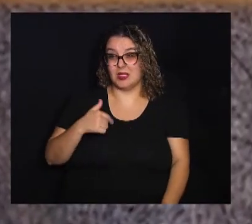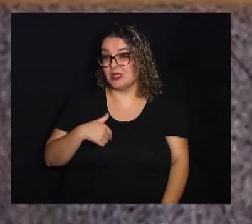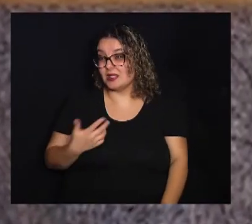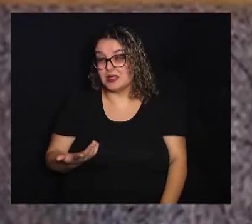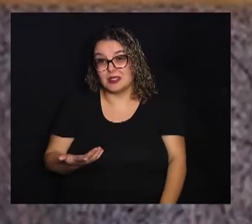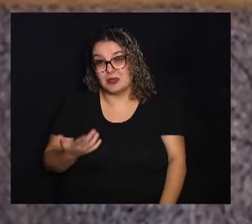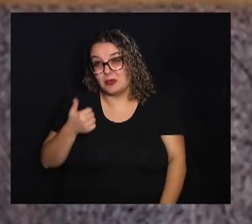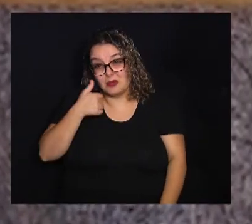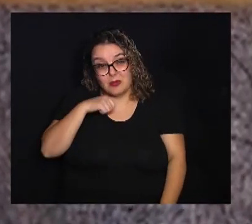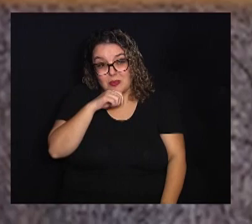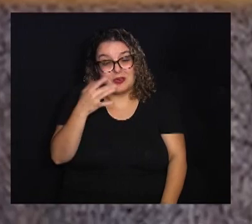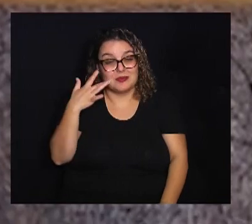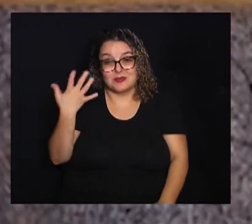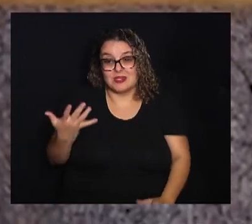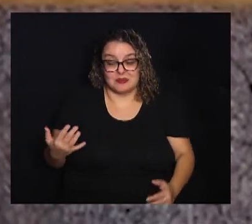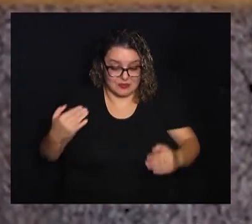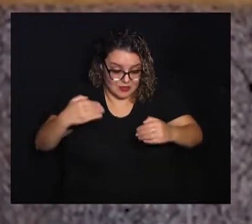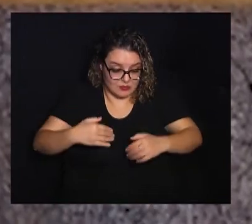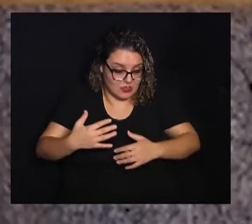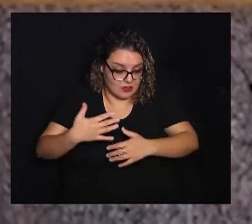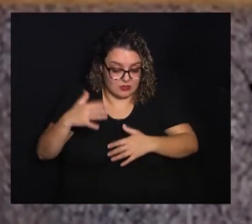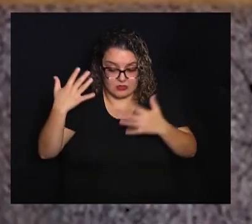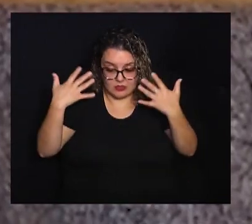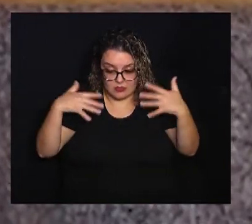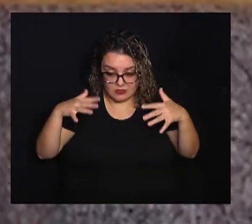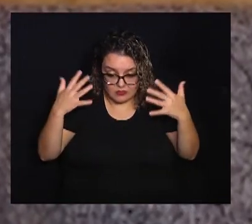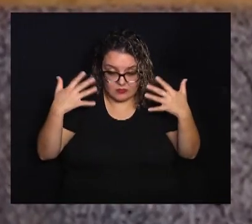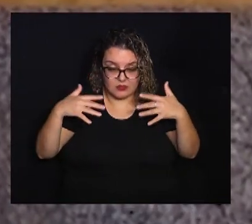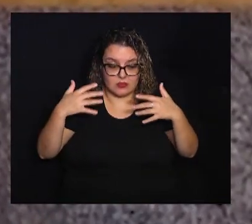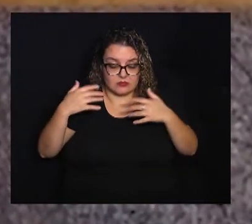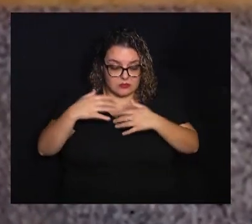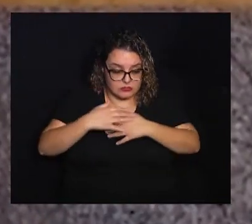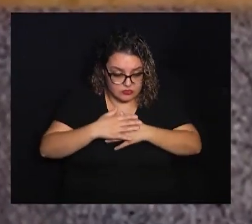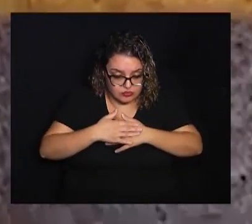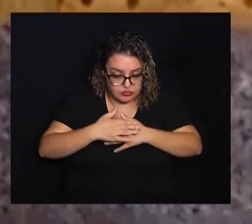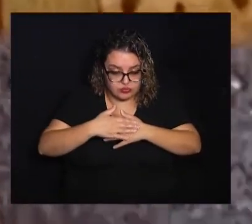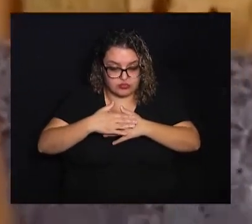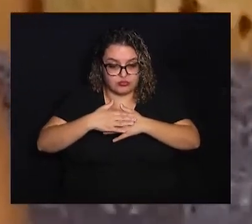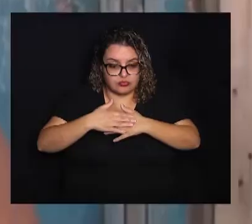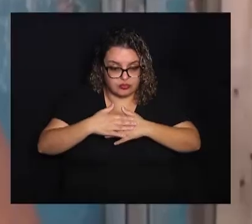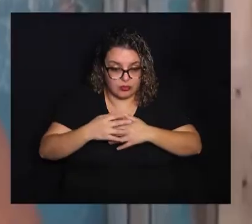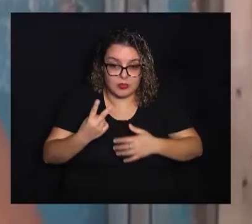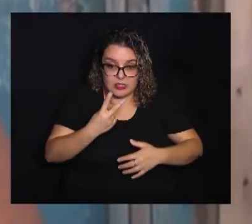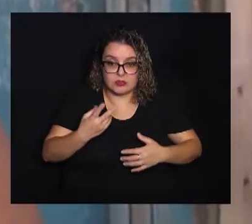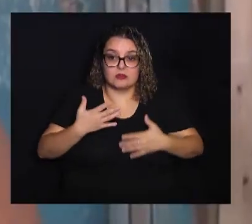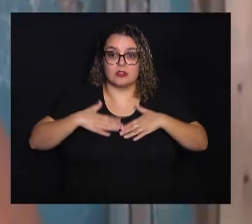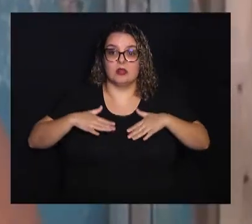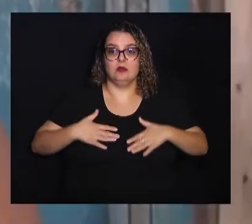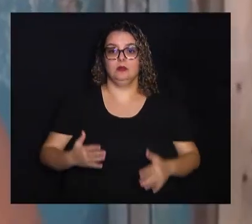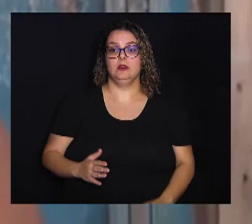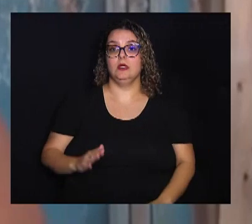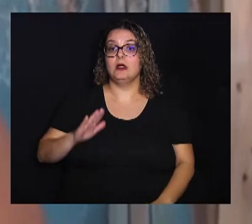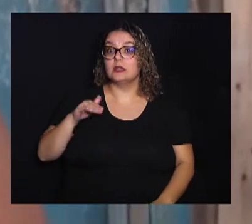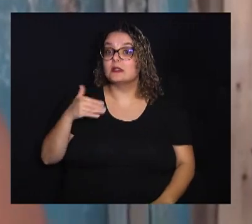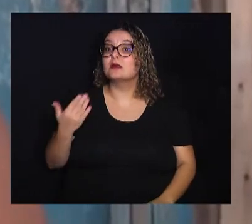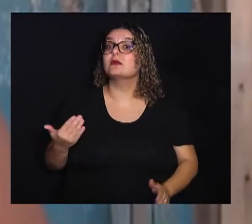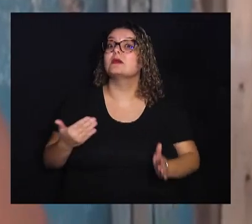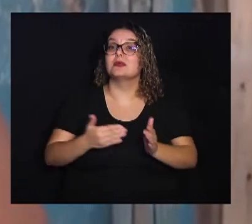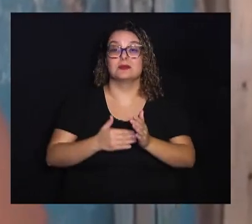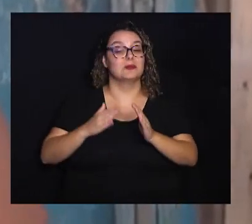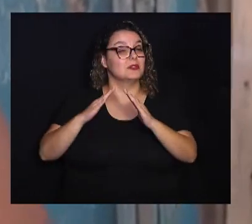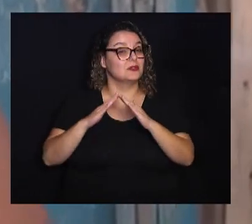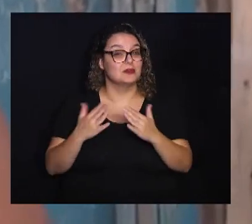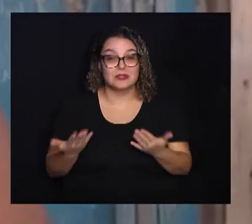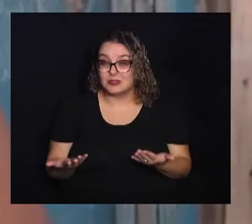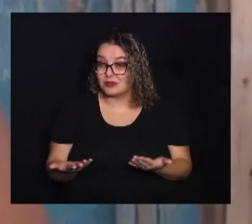acalmar, né? É colocar no colo e fazer carinho para poder elas ficar mais sossegadas. Até quando eu vou ter esse teto? Até